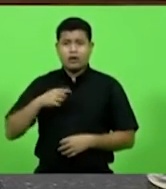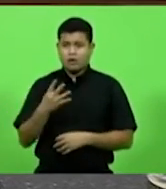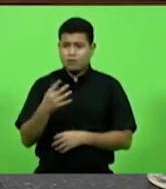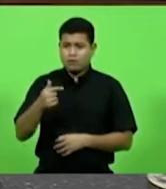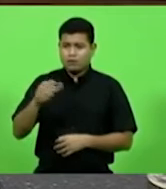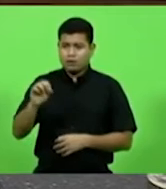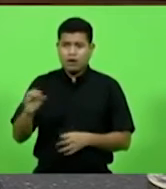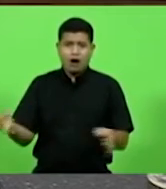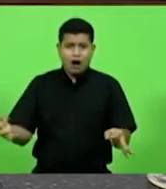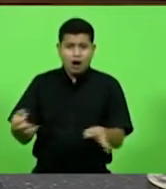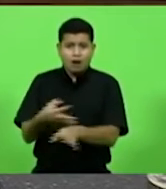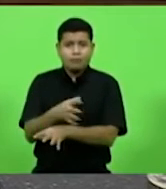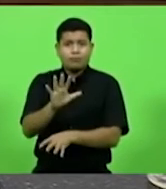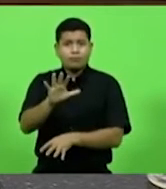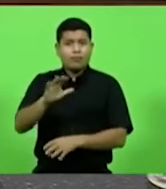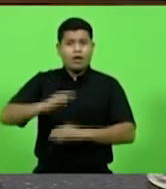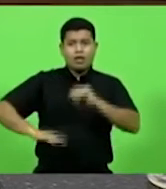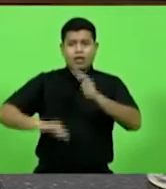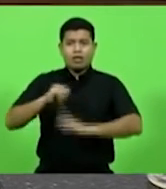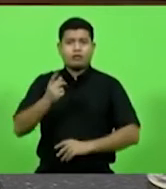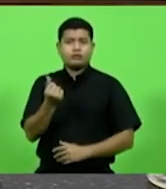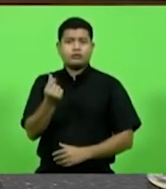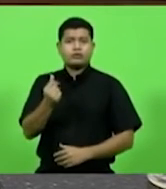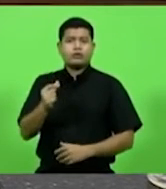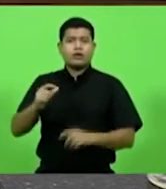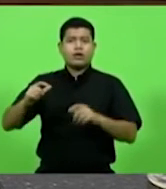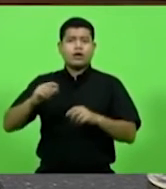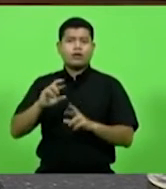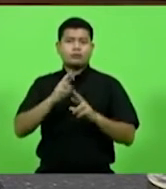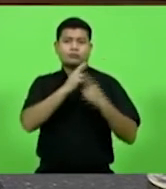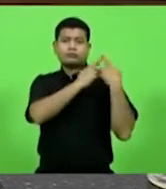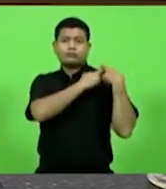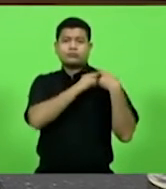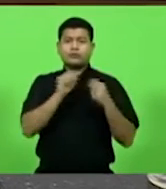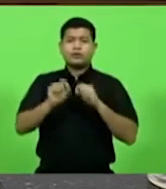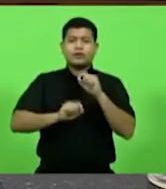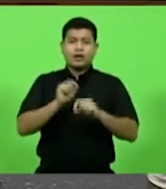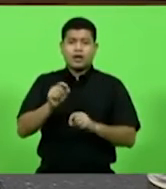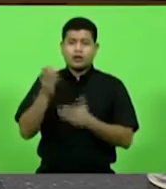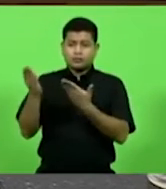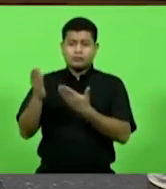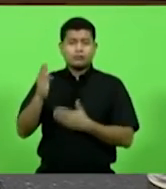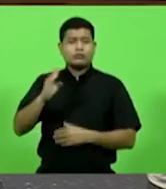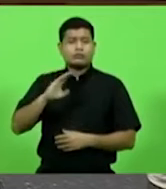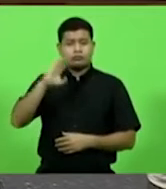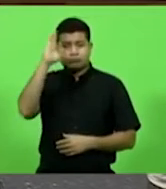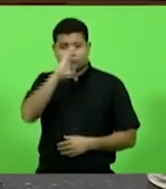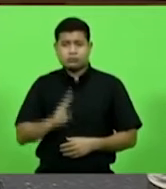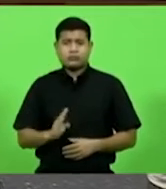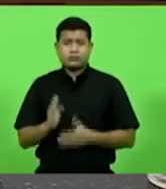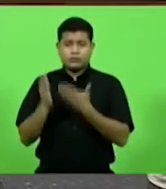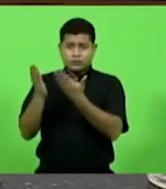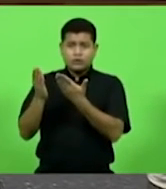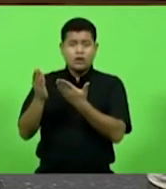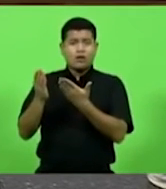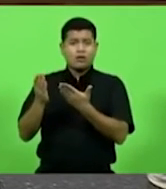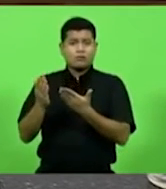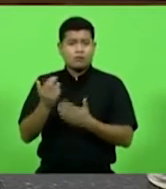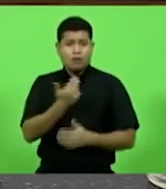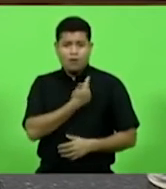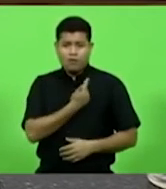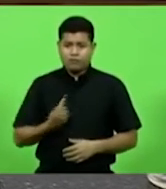concluída, mas com recursos do governo federal, com recursos da União, nós temos que primeiro fazer o dever de